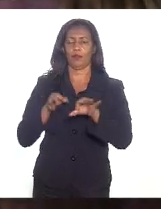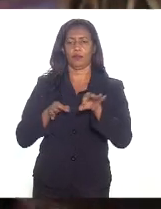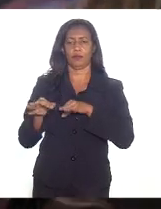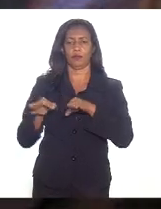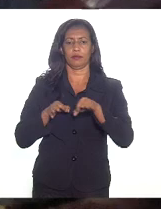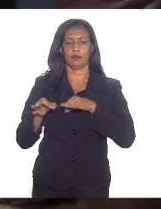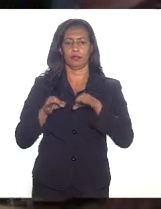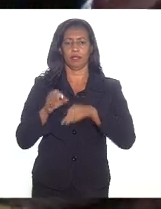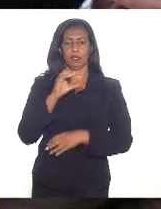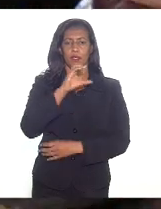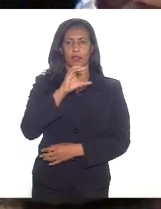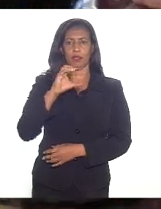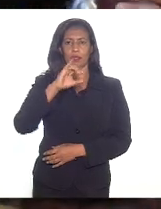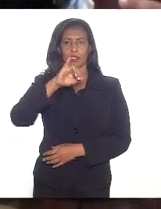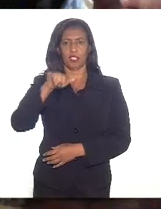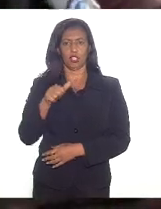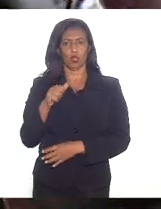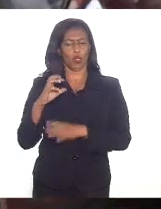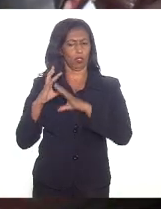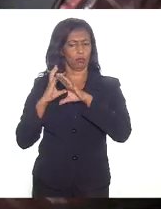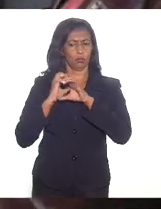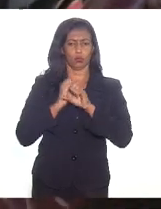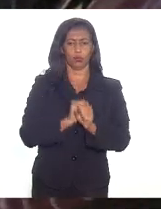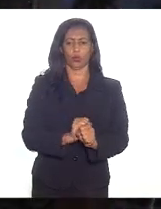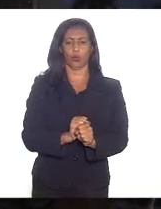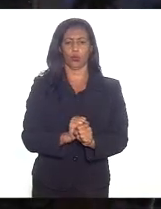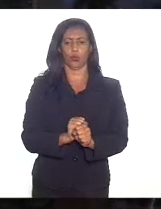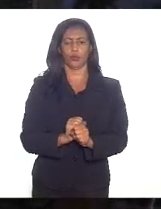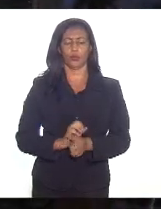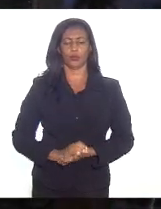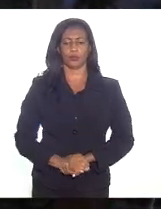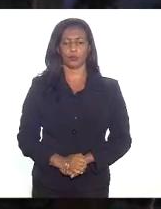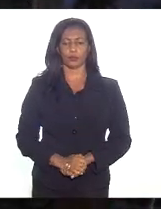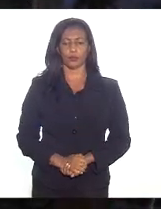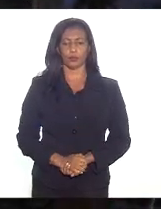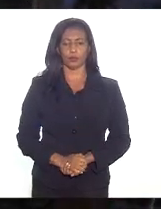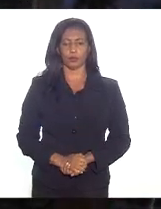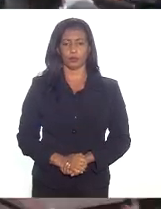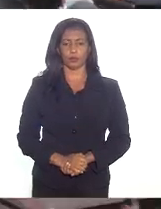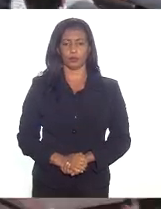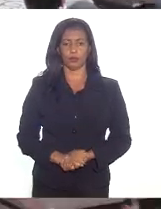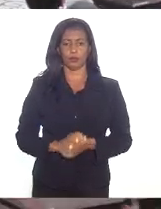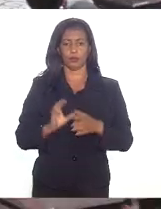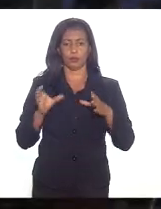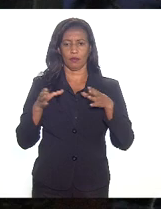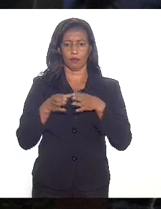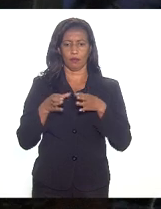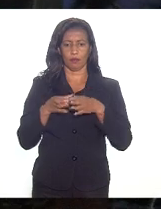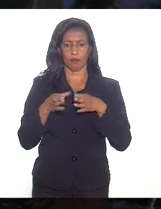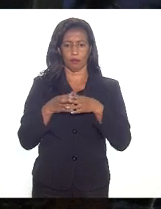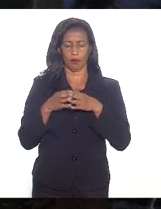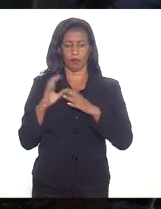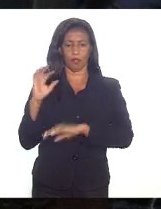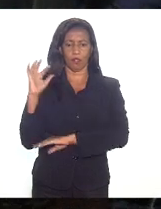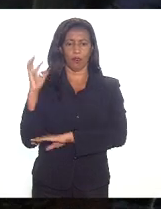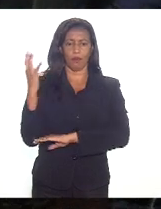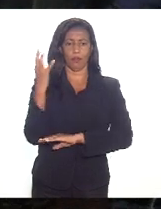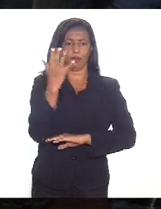na CCJ na íntegra, senhor presidente. pela Comissão de Saneamento Ambiental,